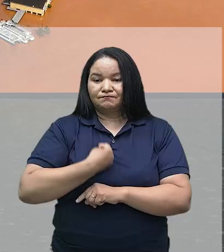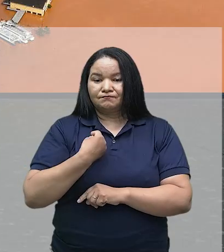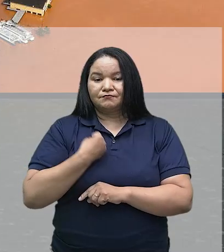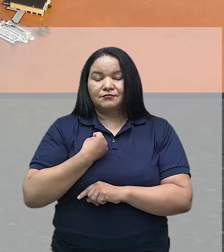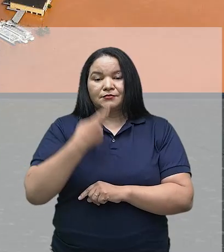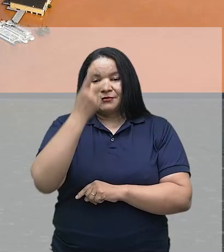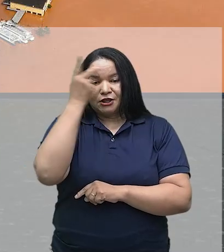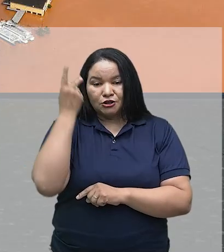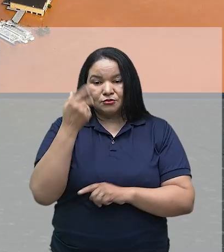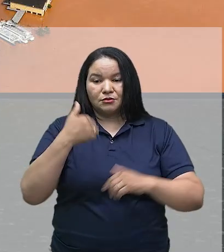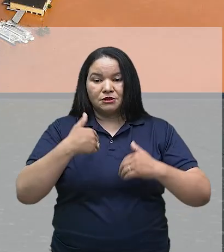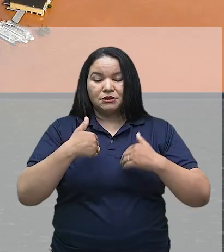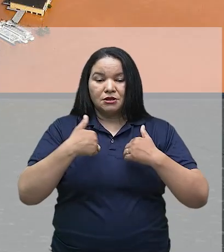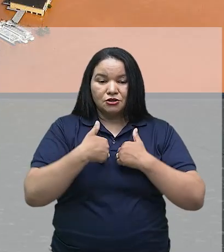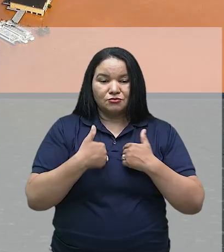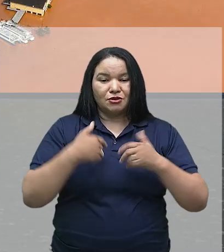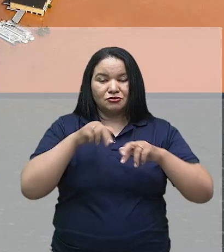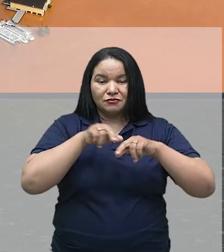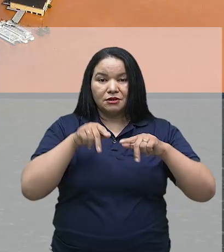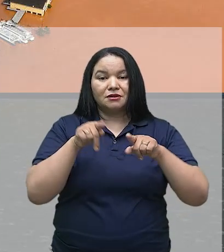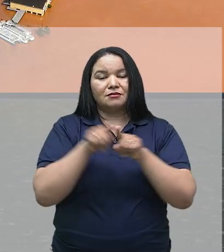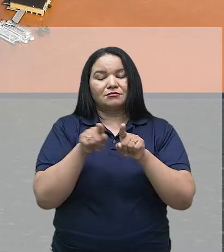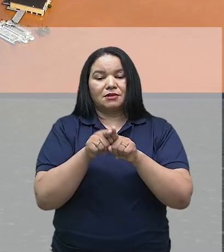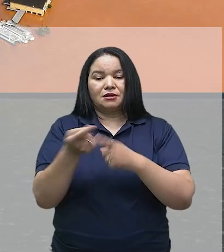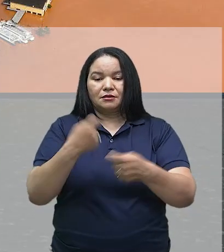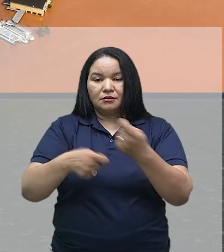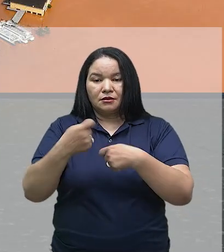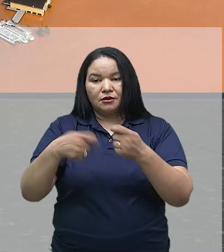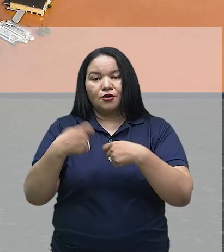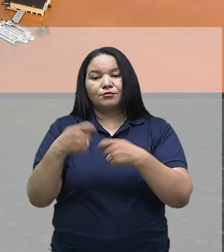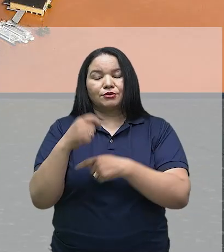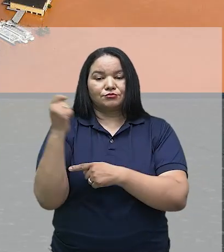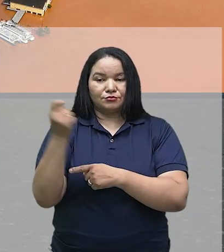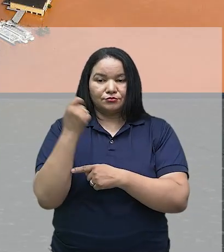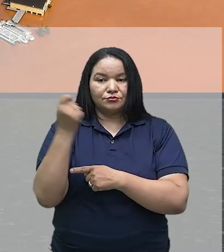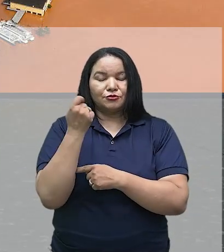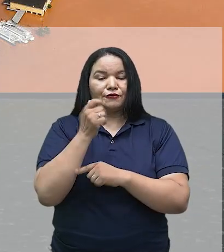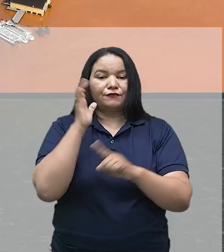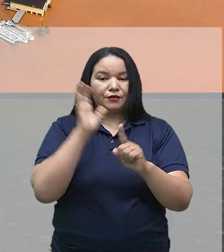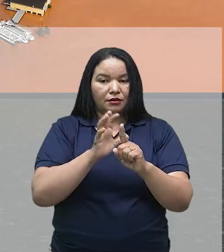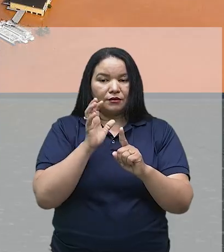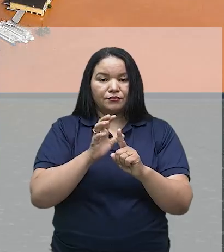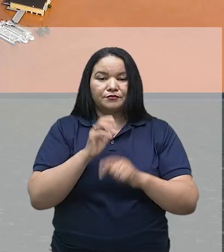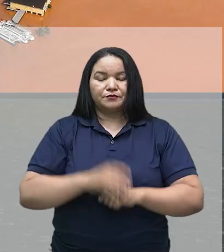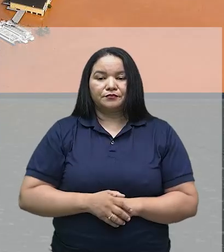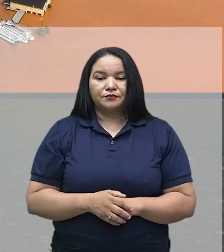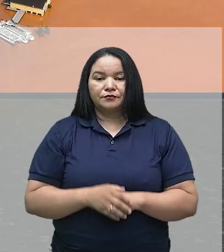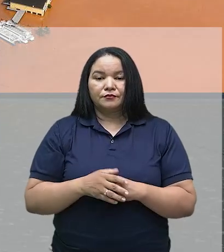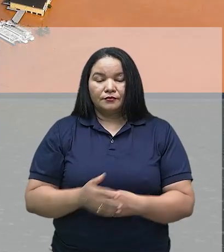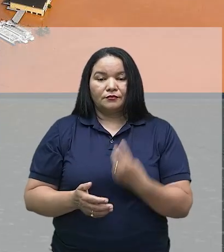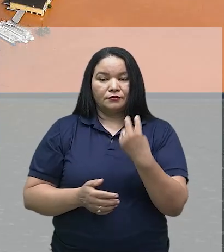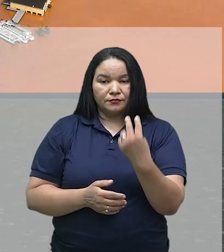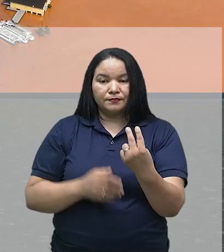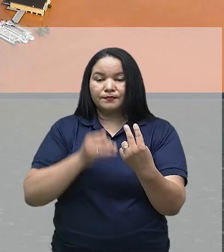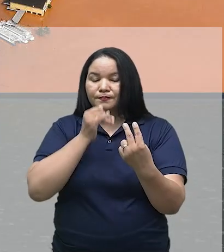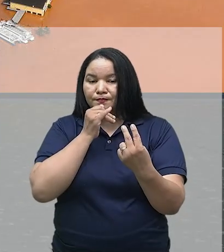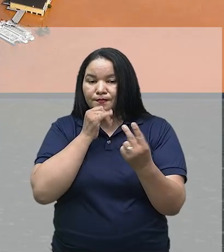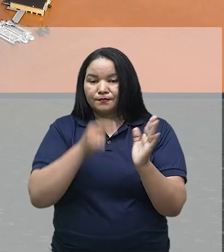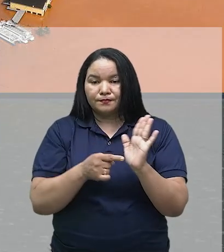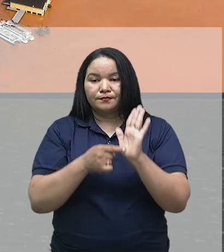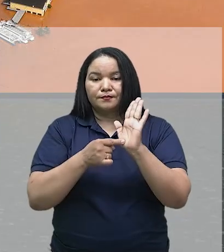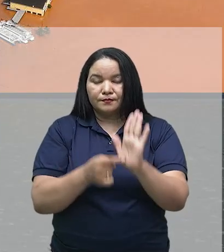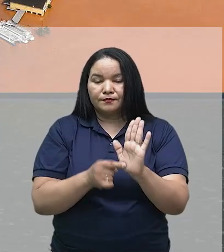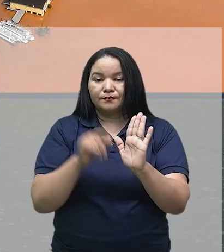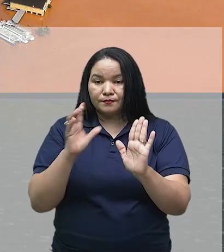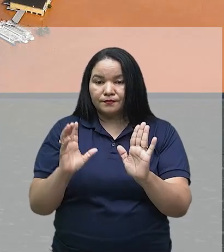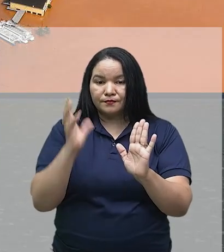pessoas, bem como de animais e economicamente todo o Rio Grande do Sul. Então, foram dois exemplos, né, que nós vimos com relação a